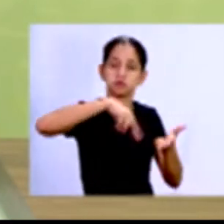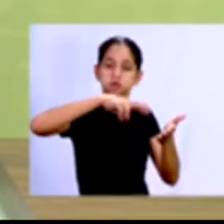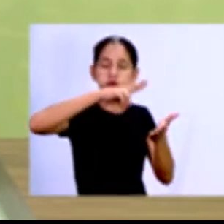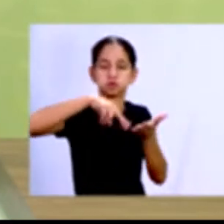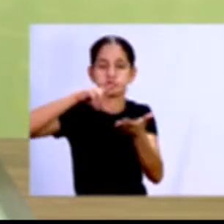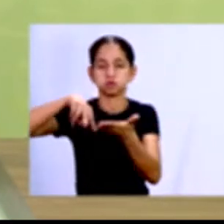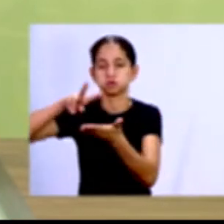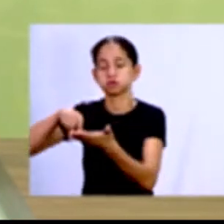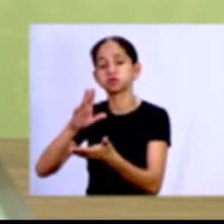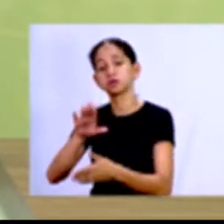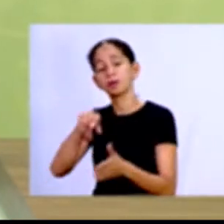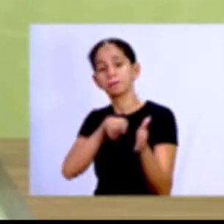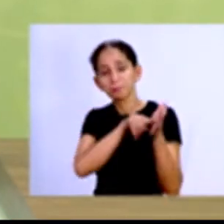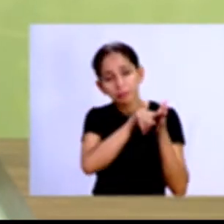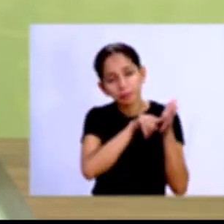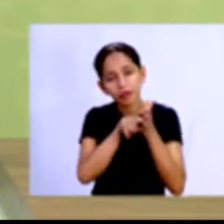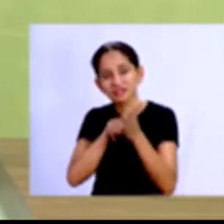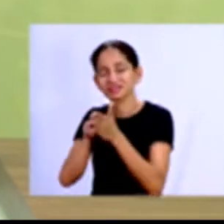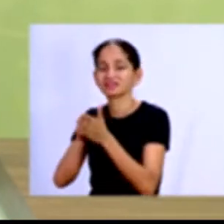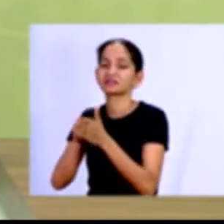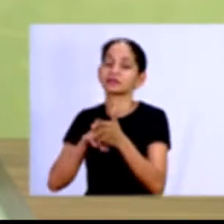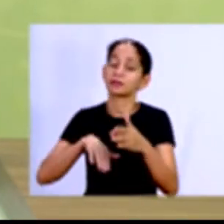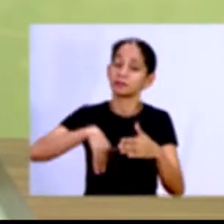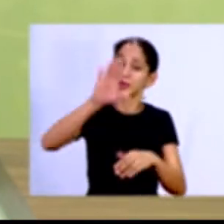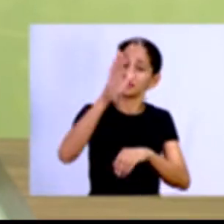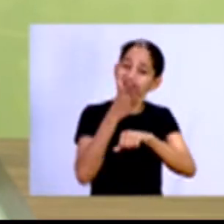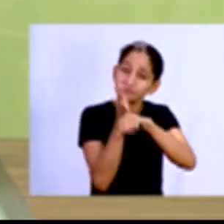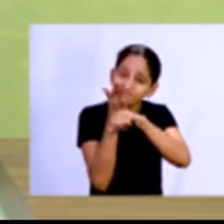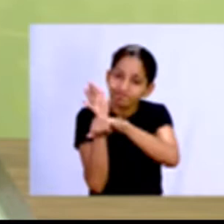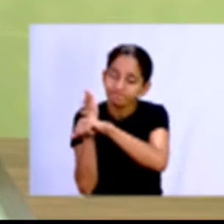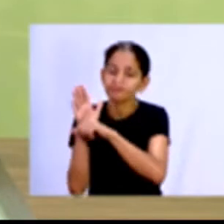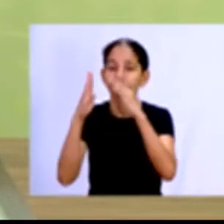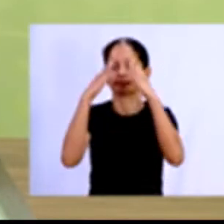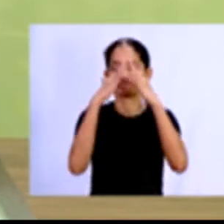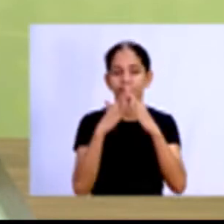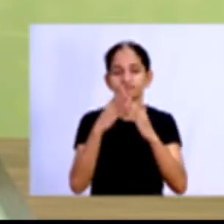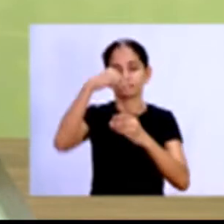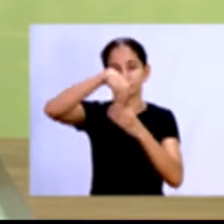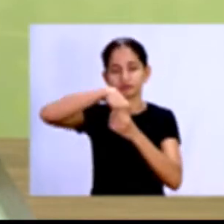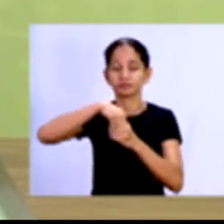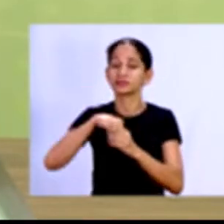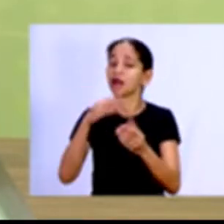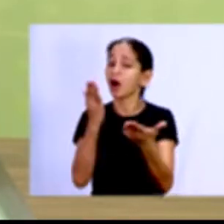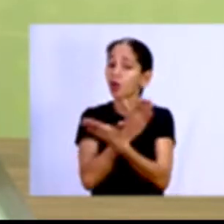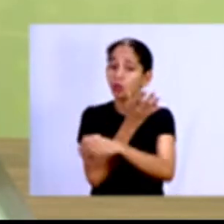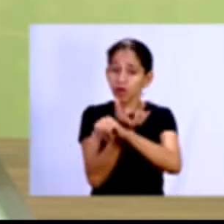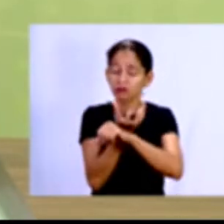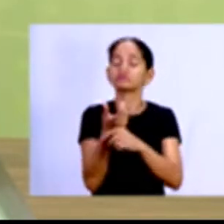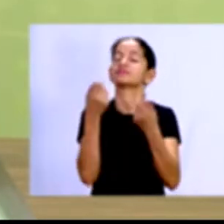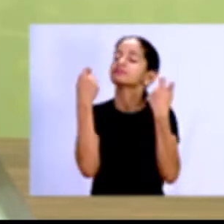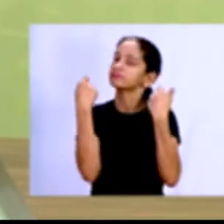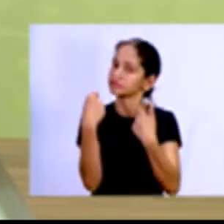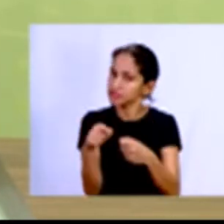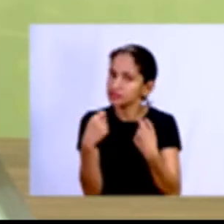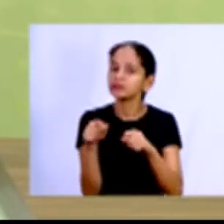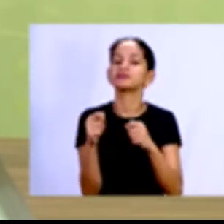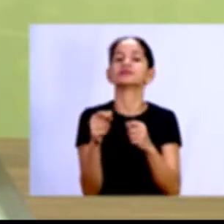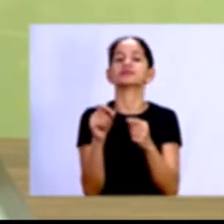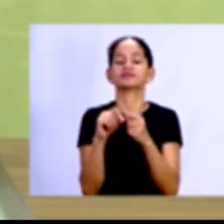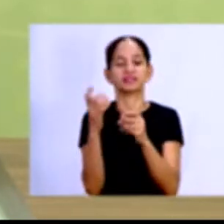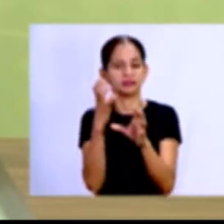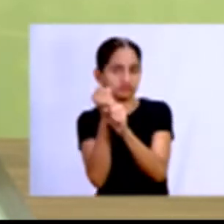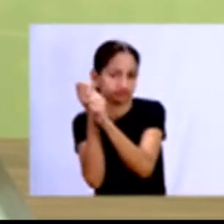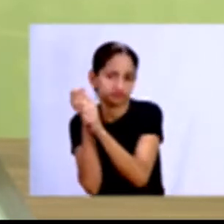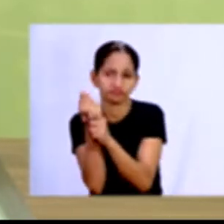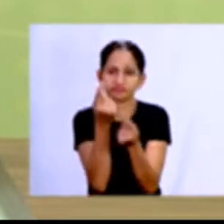vocês um pouquinho mais de treinamento em casa mesmo. Vocês vão pegar disciplinas que vão exigir isso de vocês, mercado de capitais,